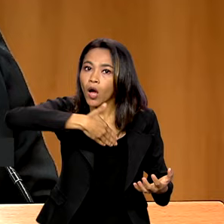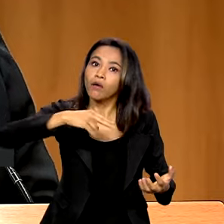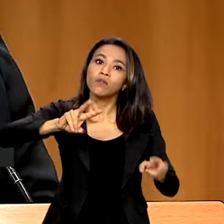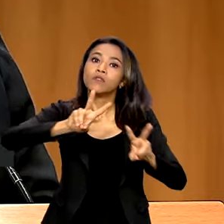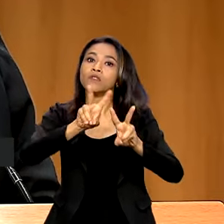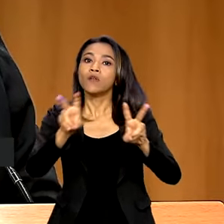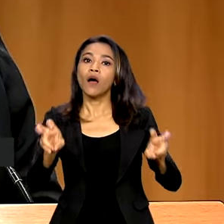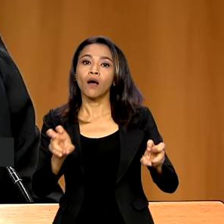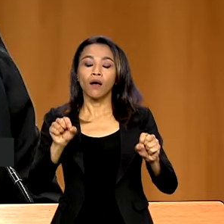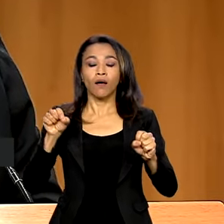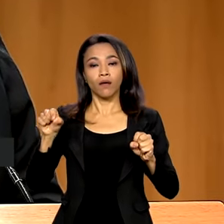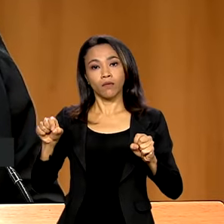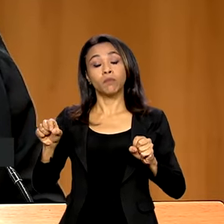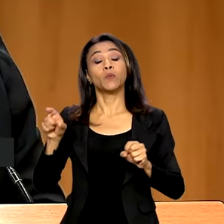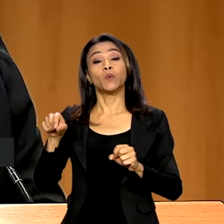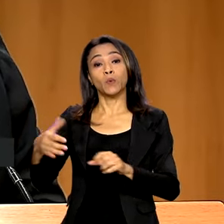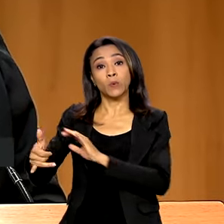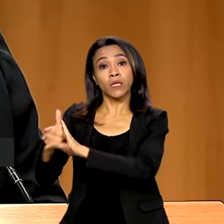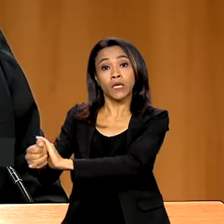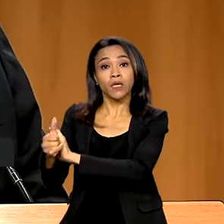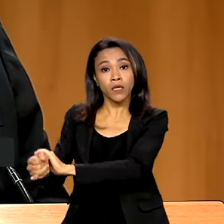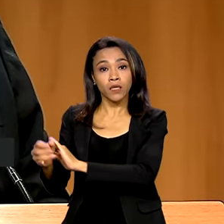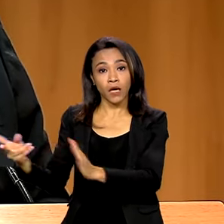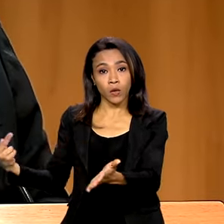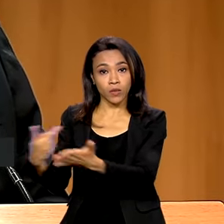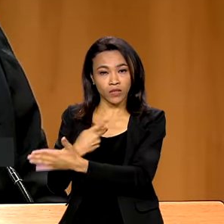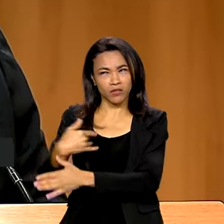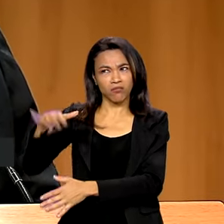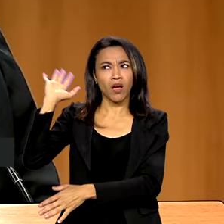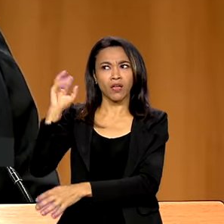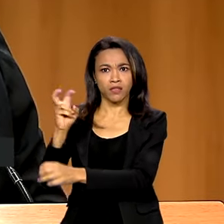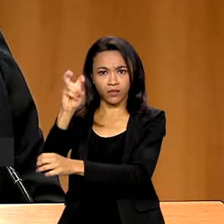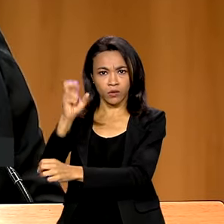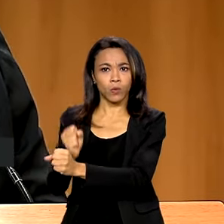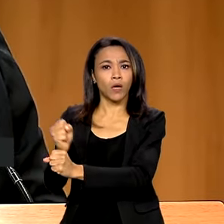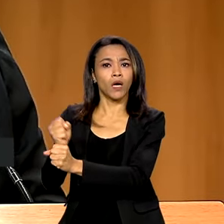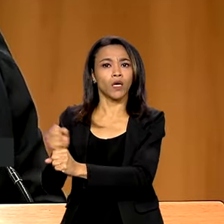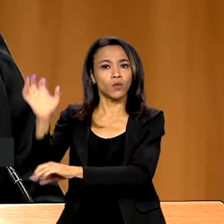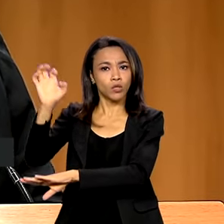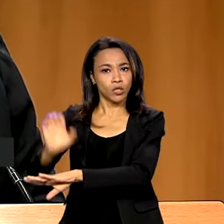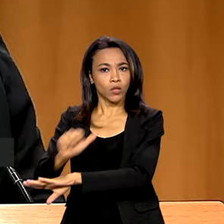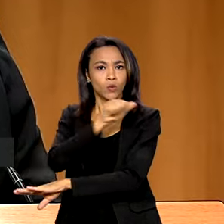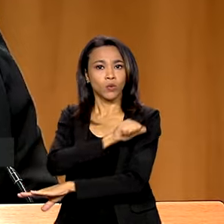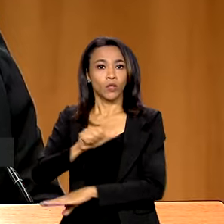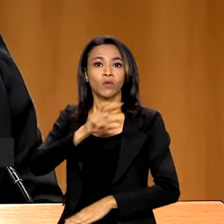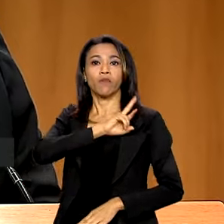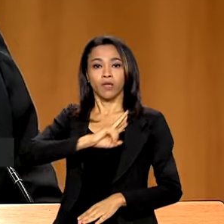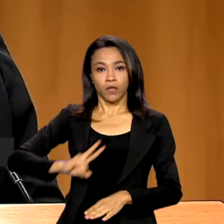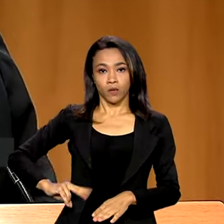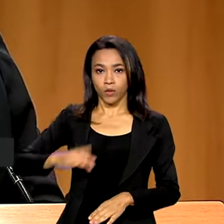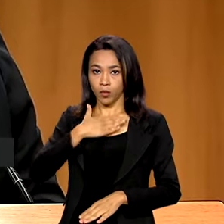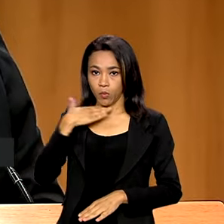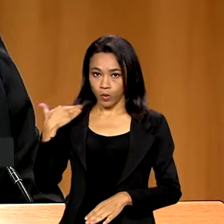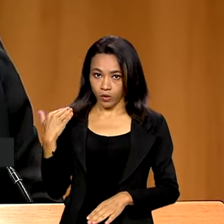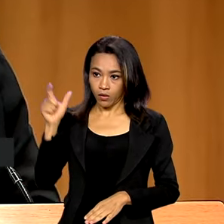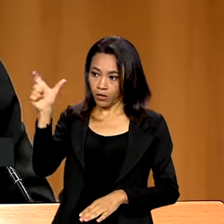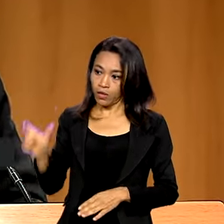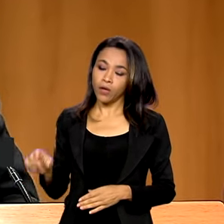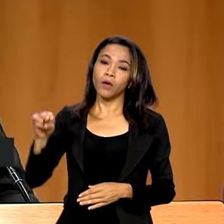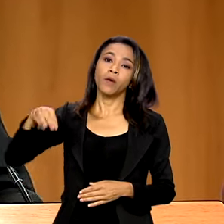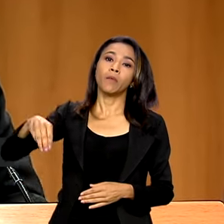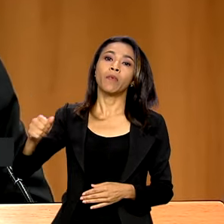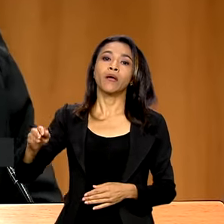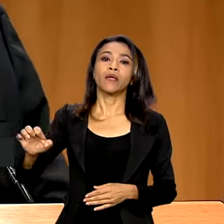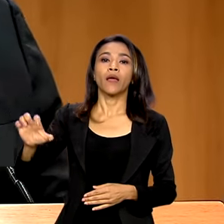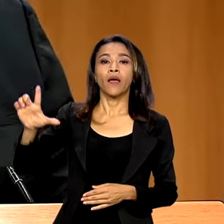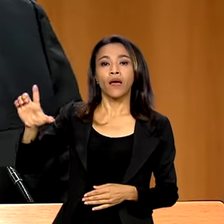crime ocorrido há mais de 5 anos no Rio de Janeiro, tendo como vítima Marielle, Anderson e a tentativa